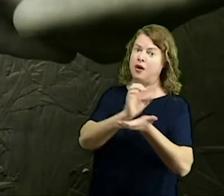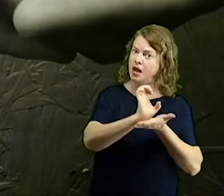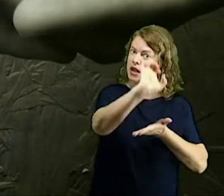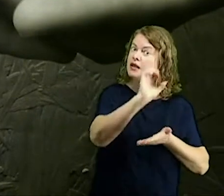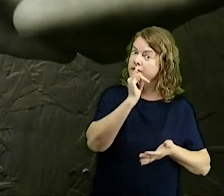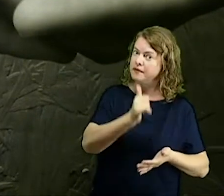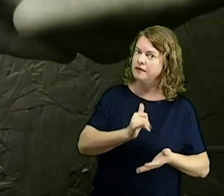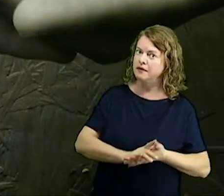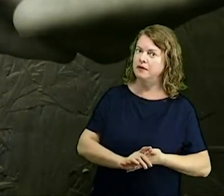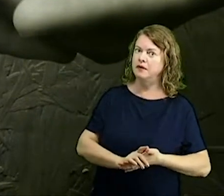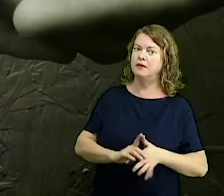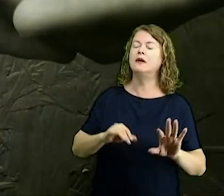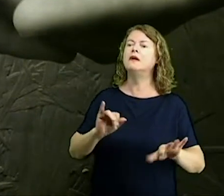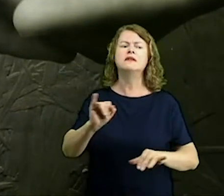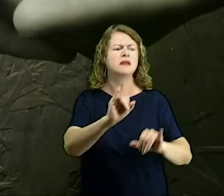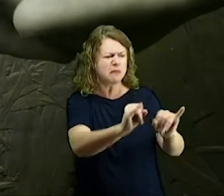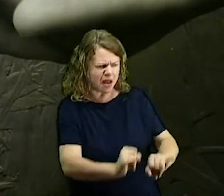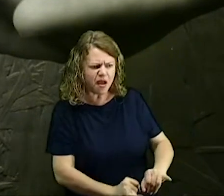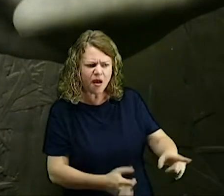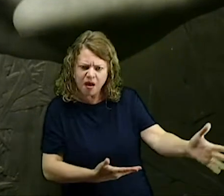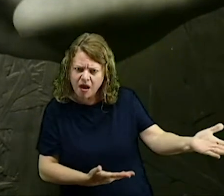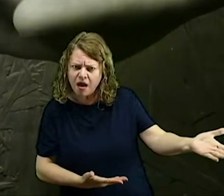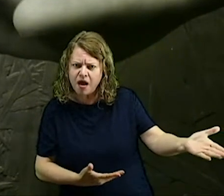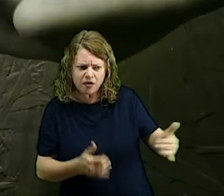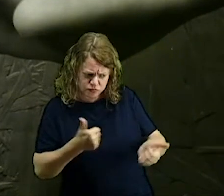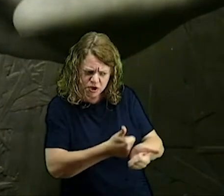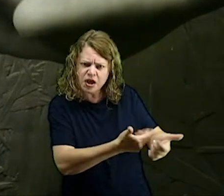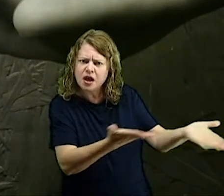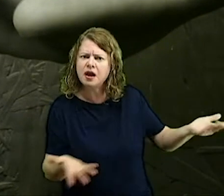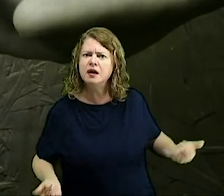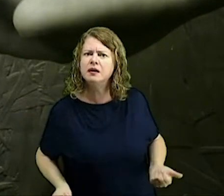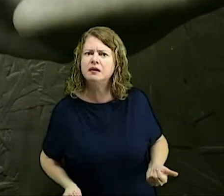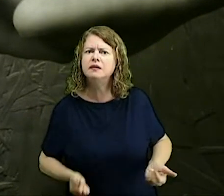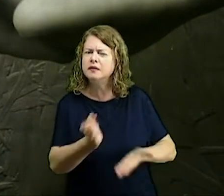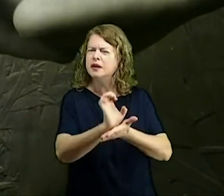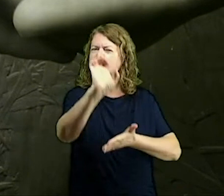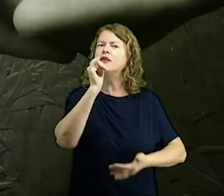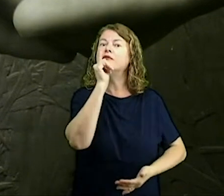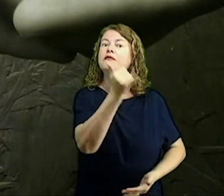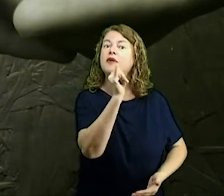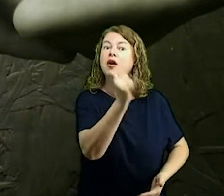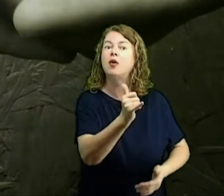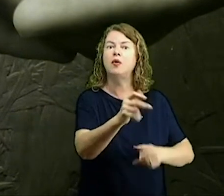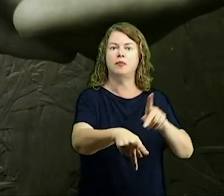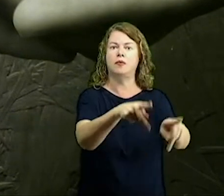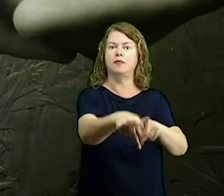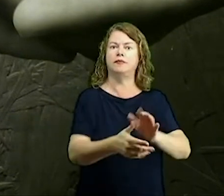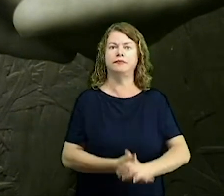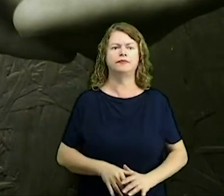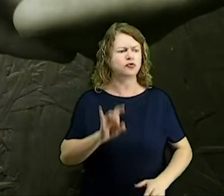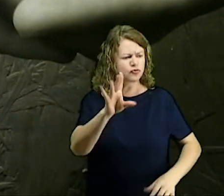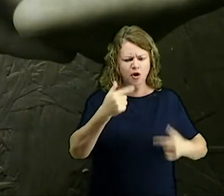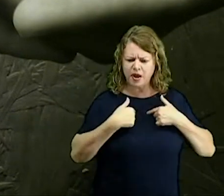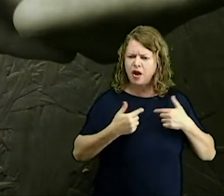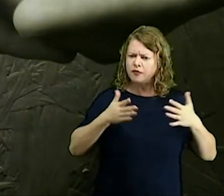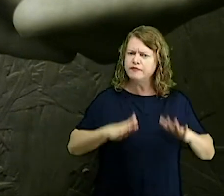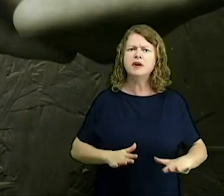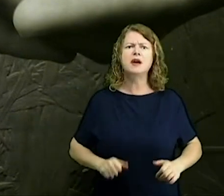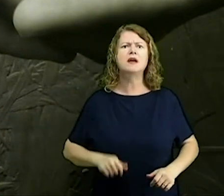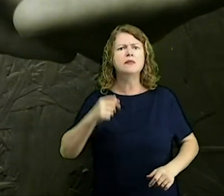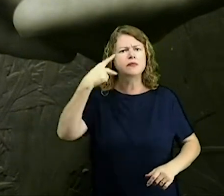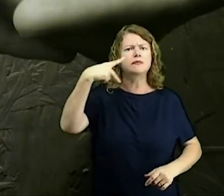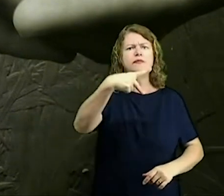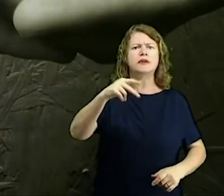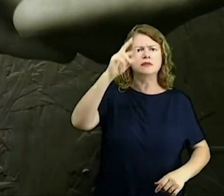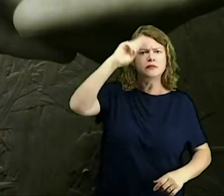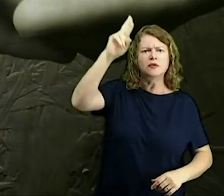se Baal, seguiu. Porém o povo nada lhe respondeu. Então disse Elias ao povo: só eu fiquei por profeta do Senhor, e os profetas